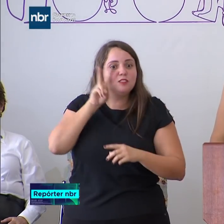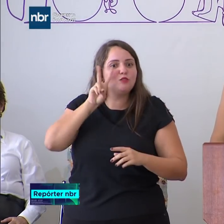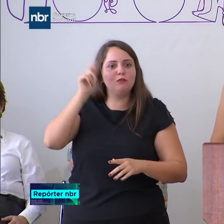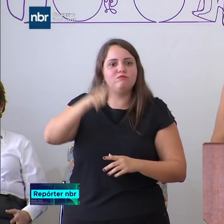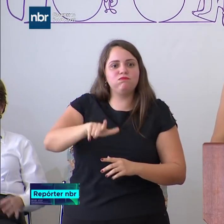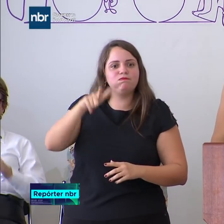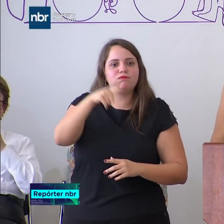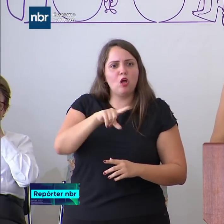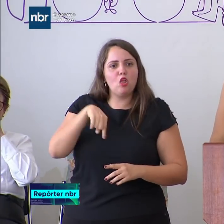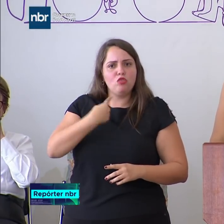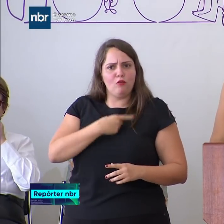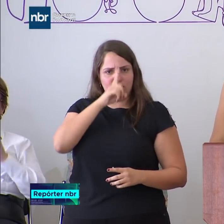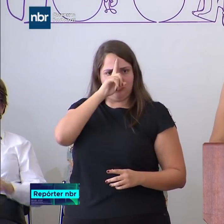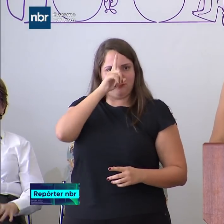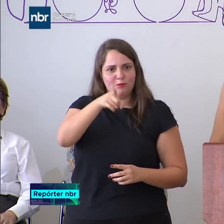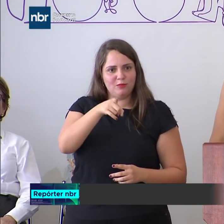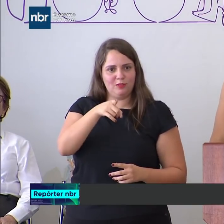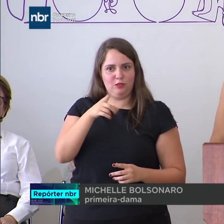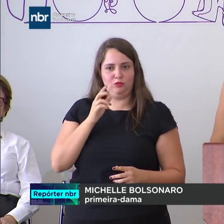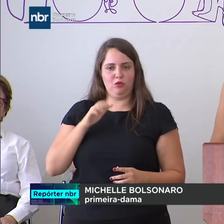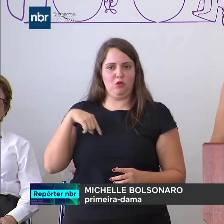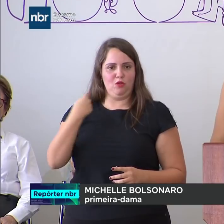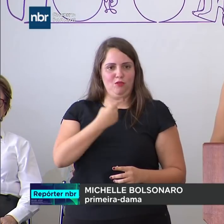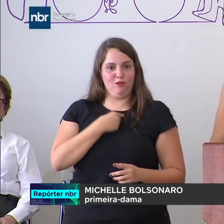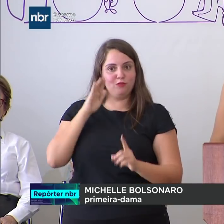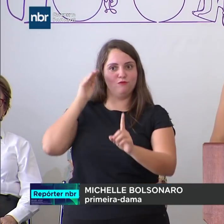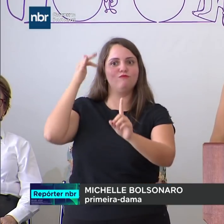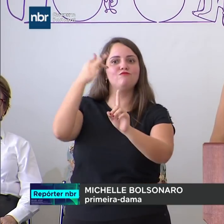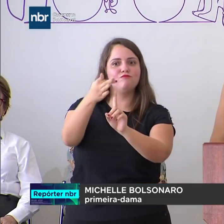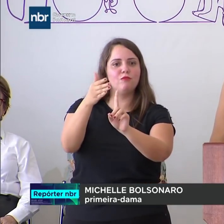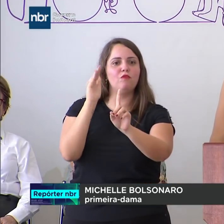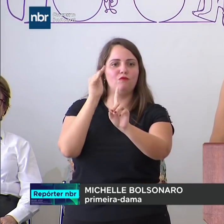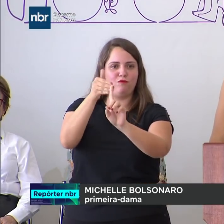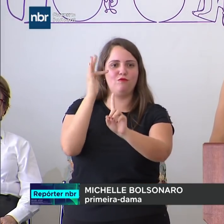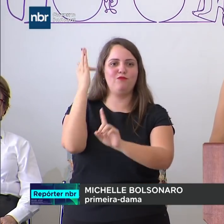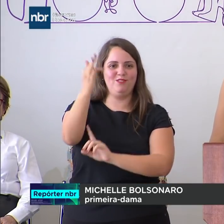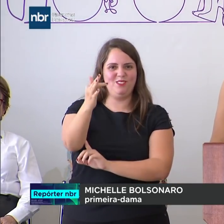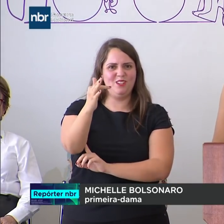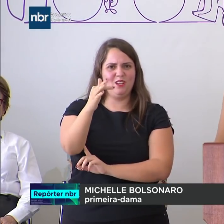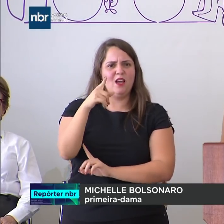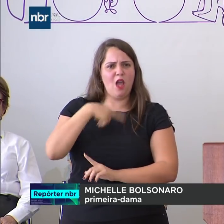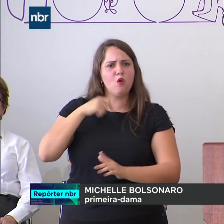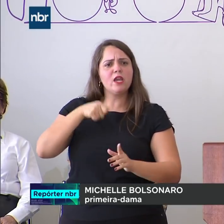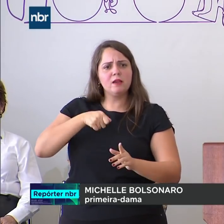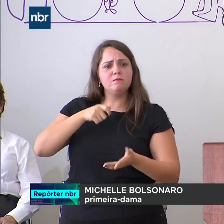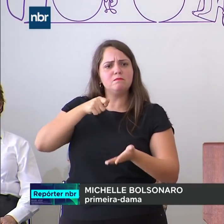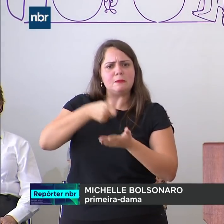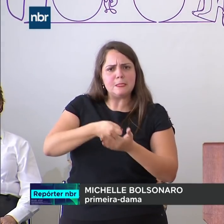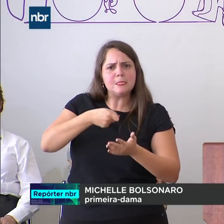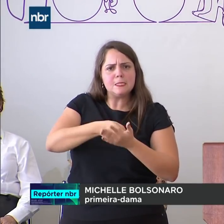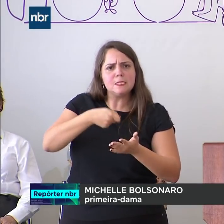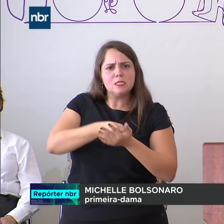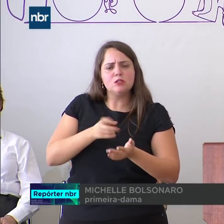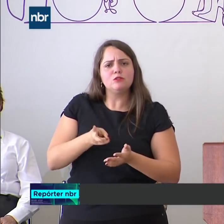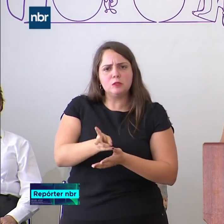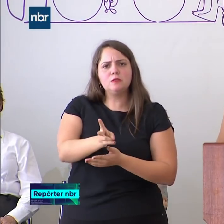Somos comandantes de nossos destinos. E o destino que queremos é sermos persistentes em nossa